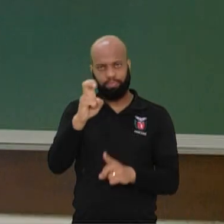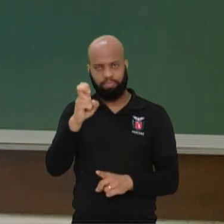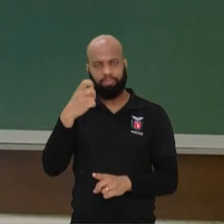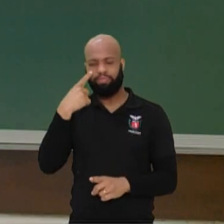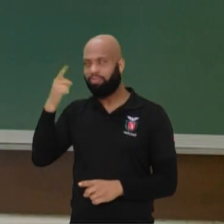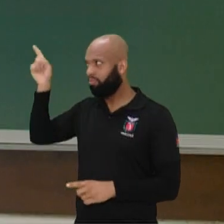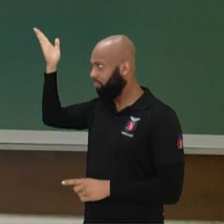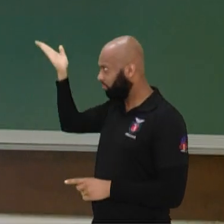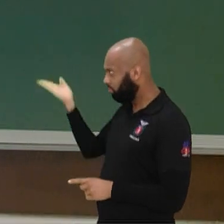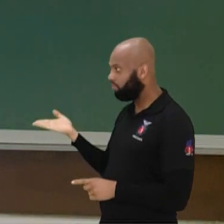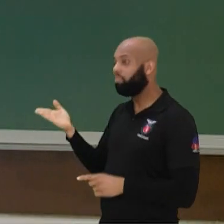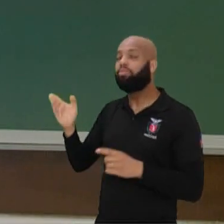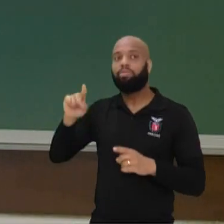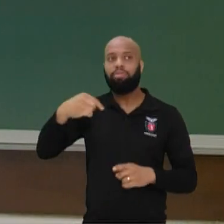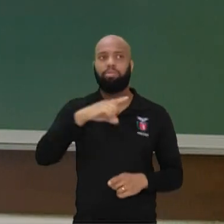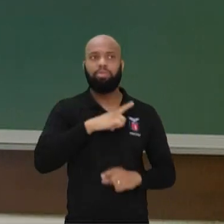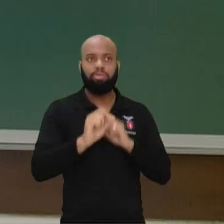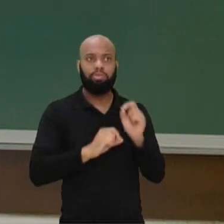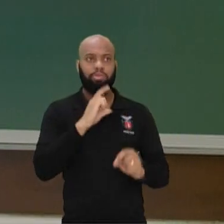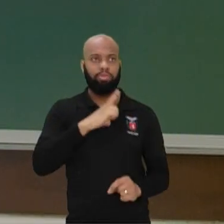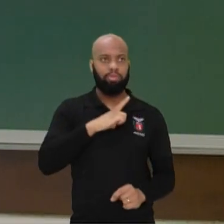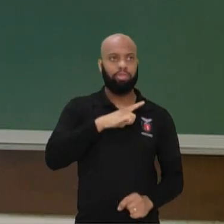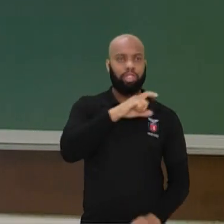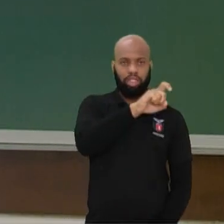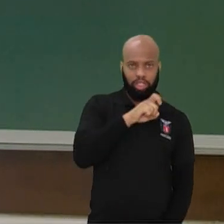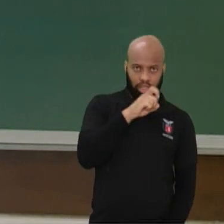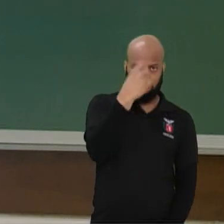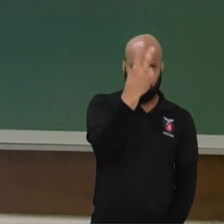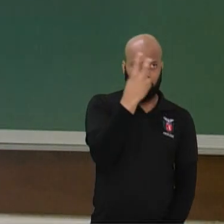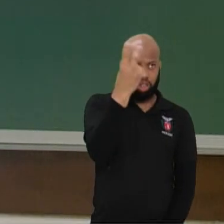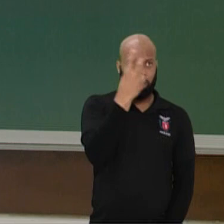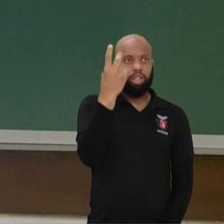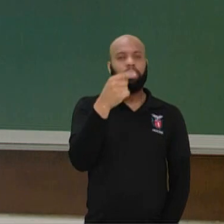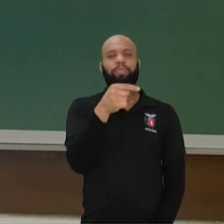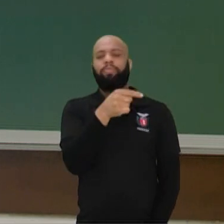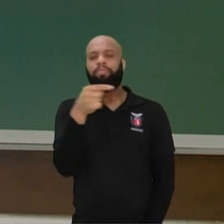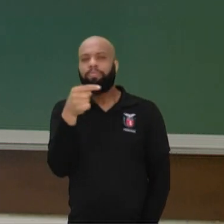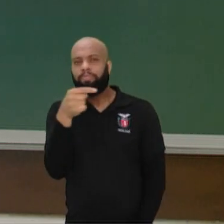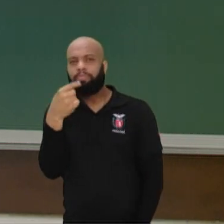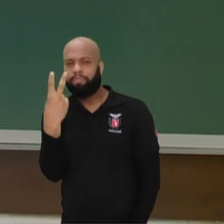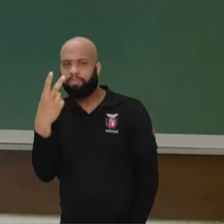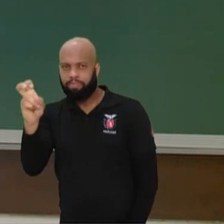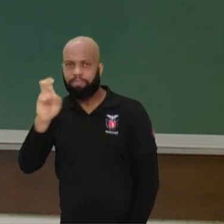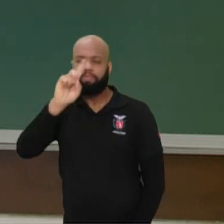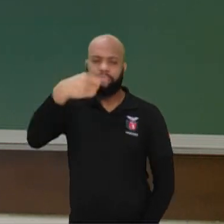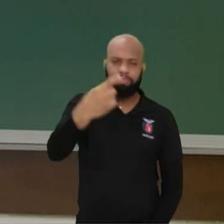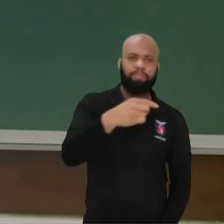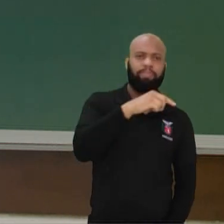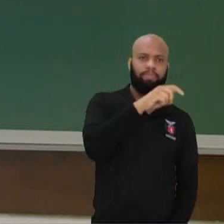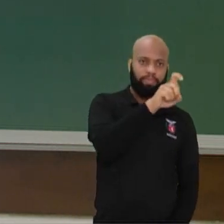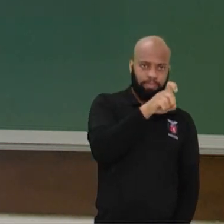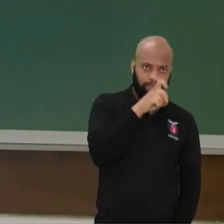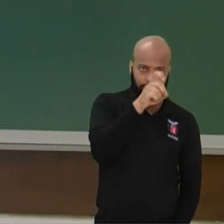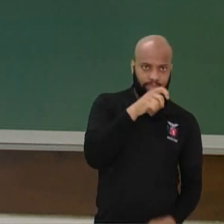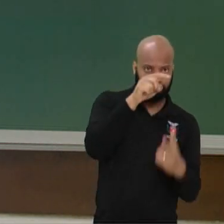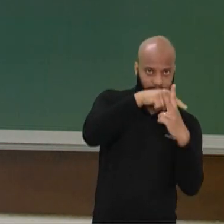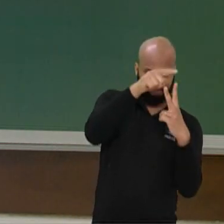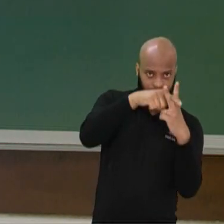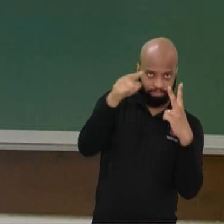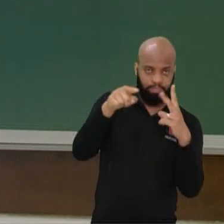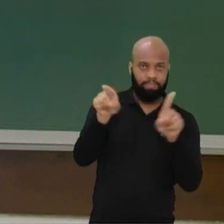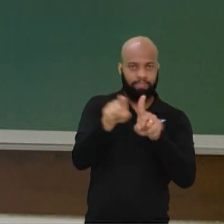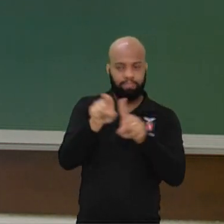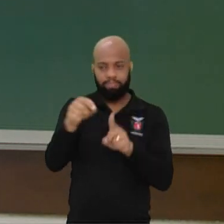quadrado na raiz igual a raiz de menos 25, isso a gente faz para poder resolver a equação de grau 2,